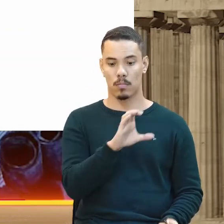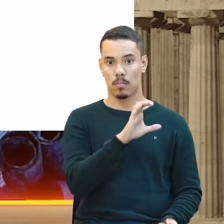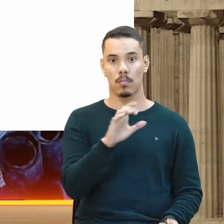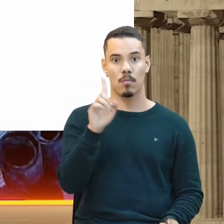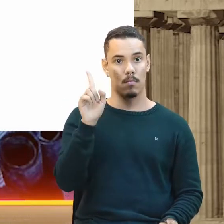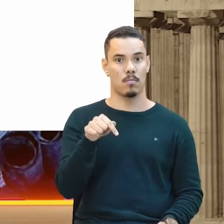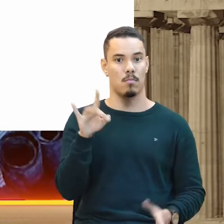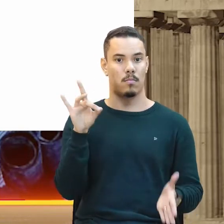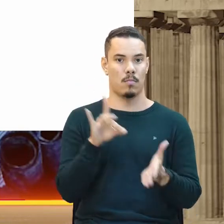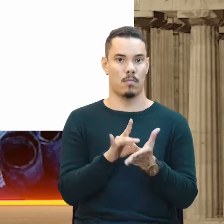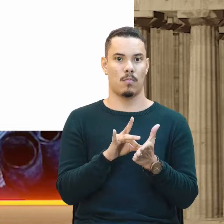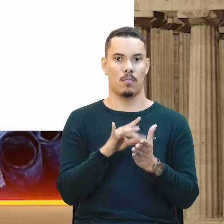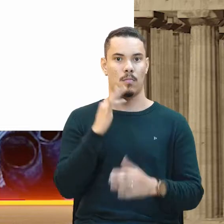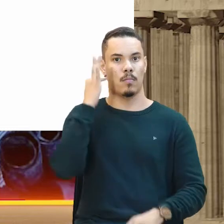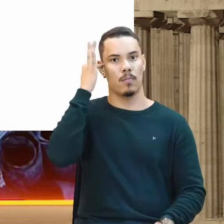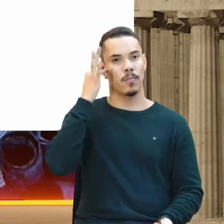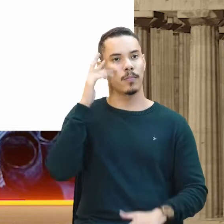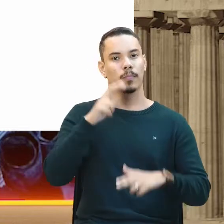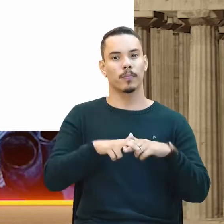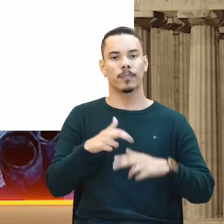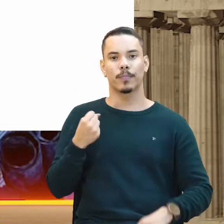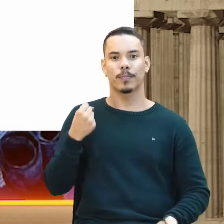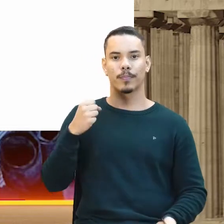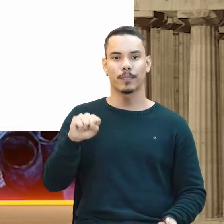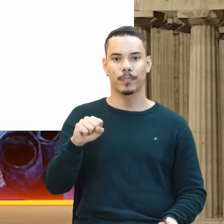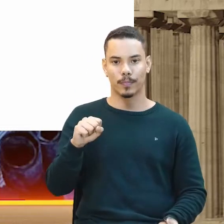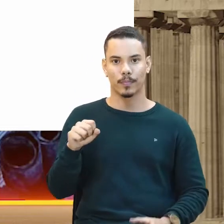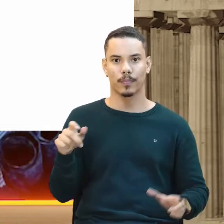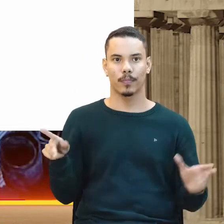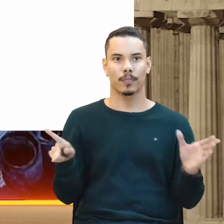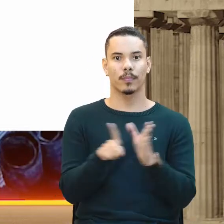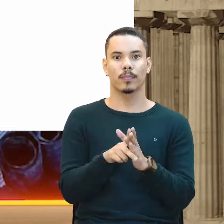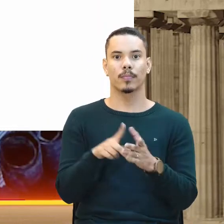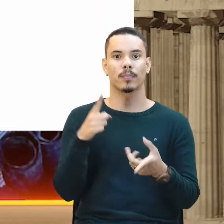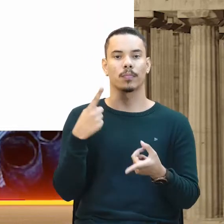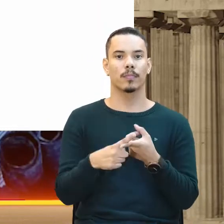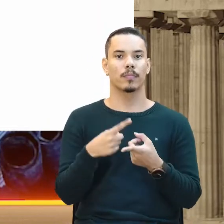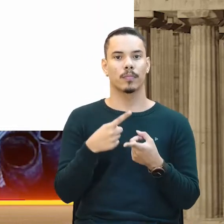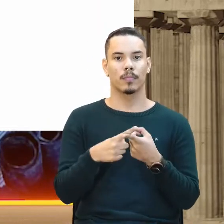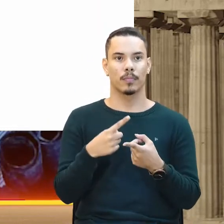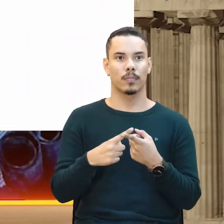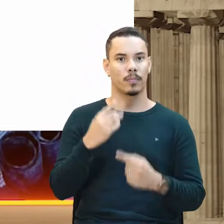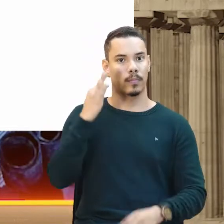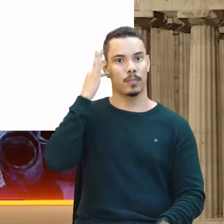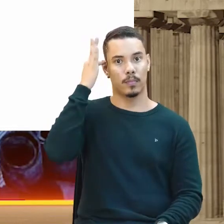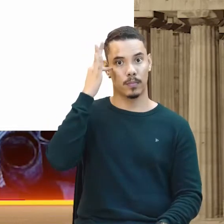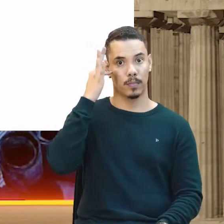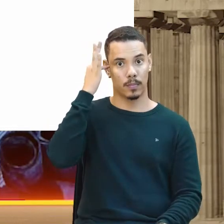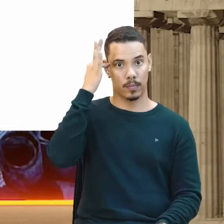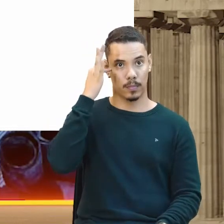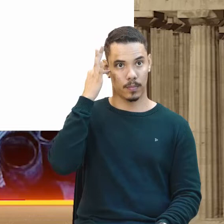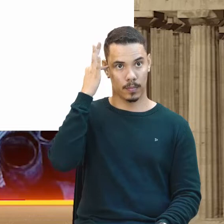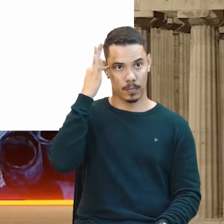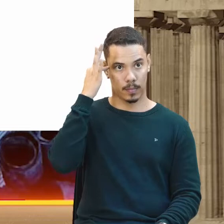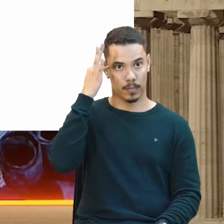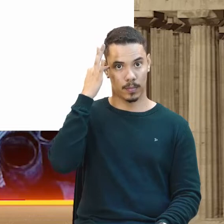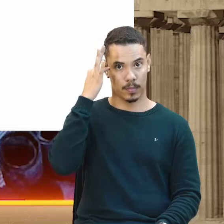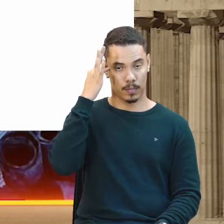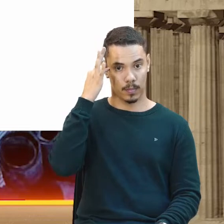passa a defender a ideia de uma filosofia cristã, porque a filosofia ela